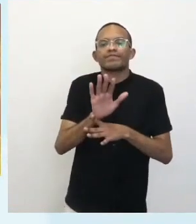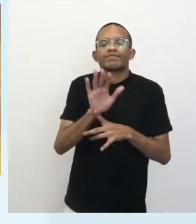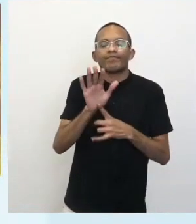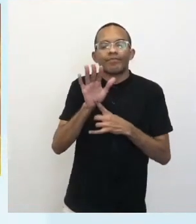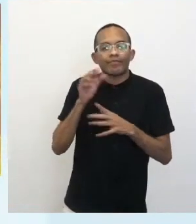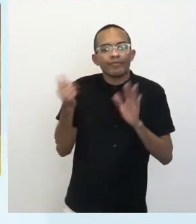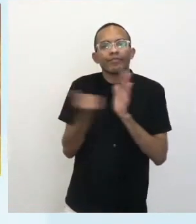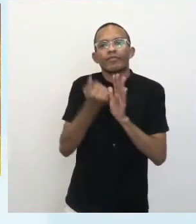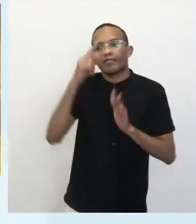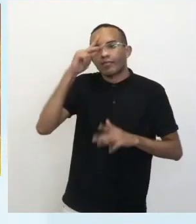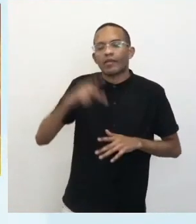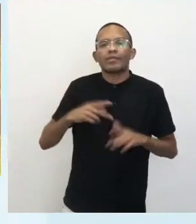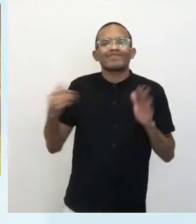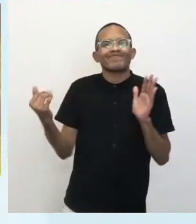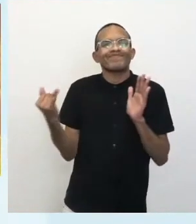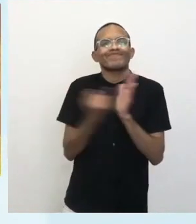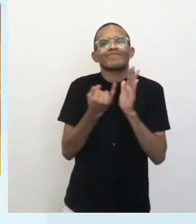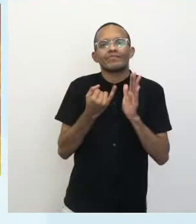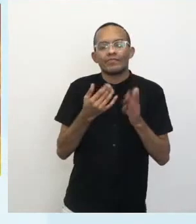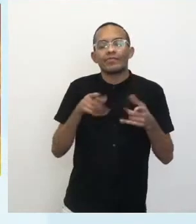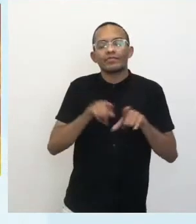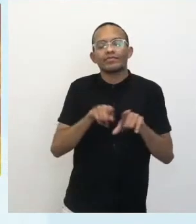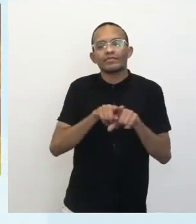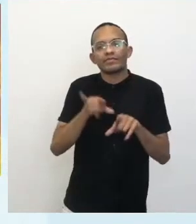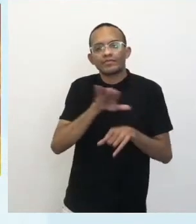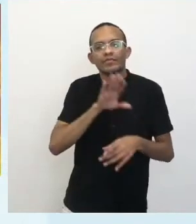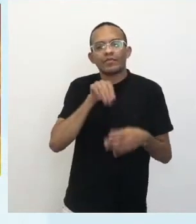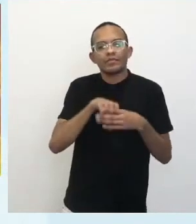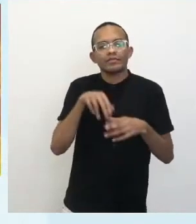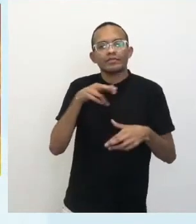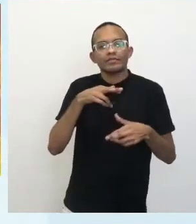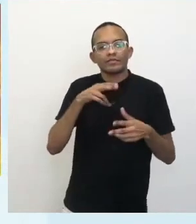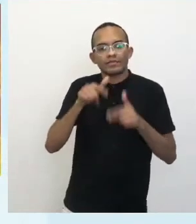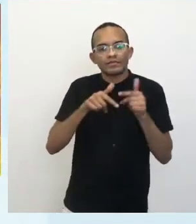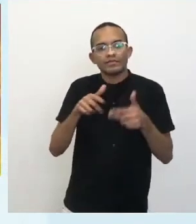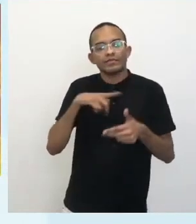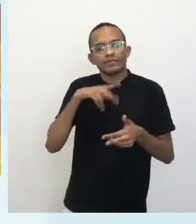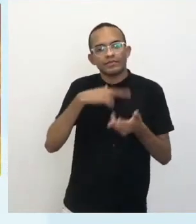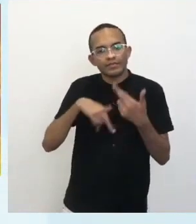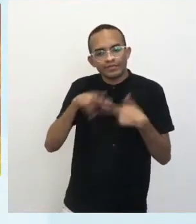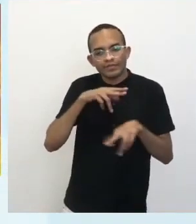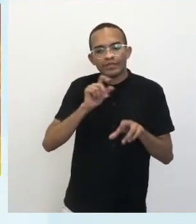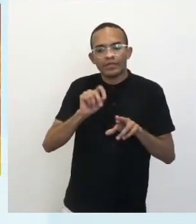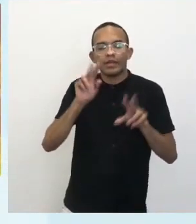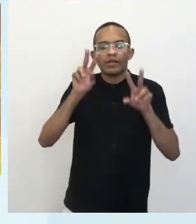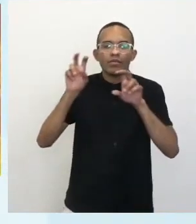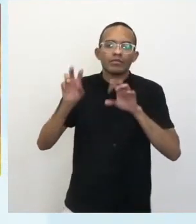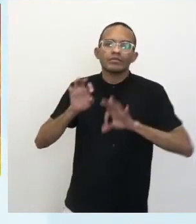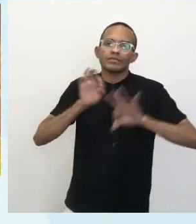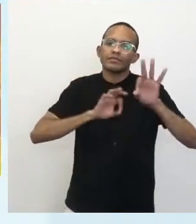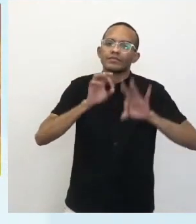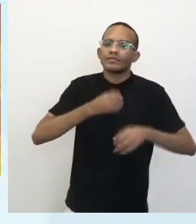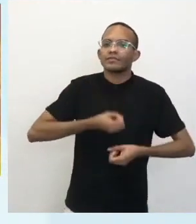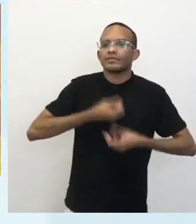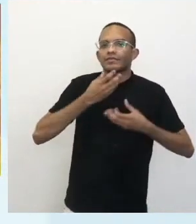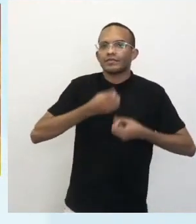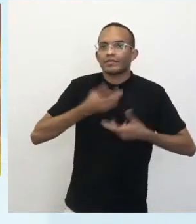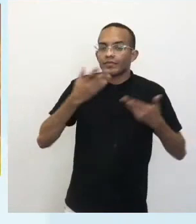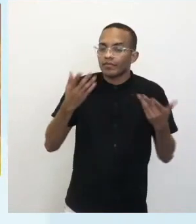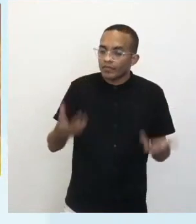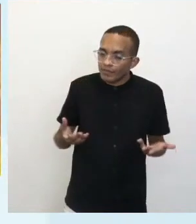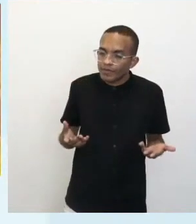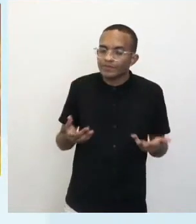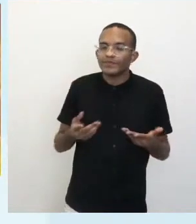a sua marca pessoal, a sua identidade dentro do trabalho, tem relação aí, então, com a questão das operações poéticas.